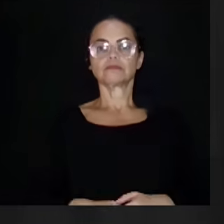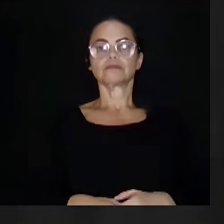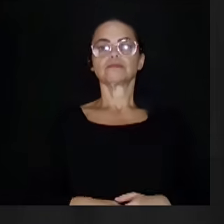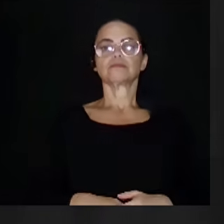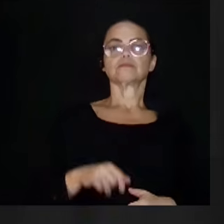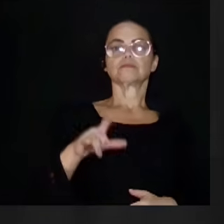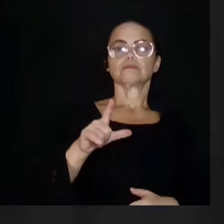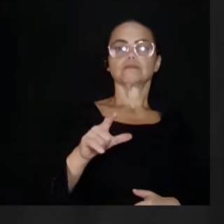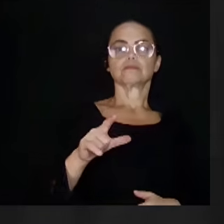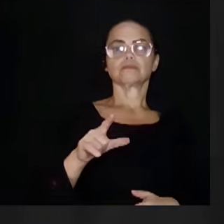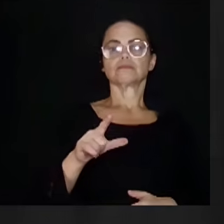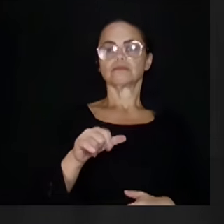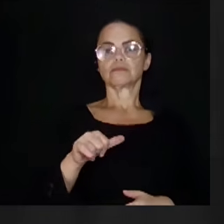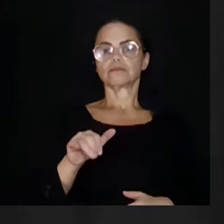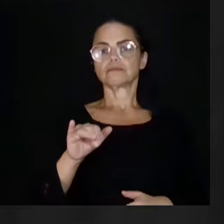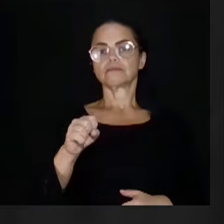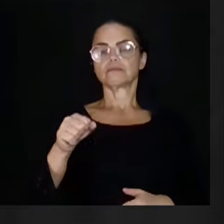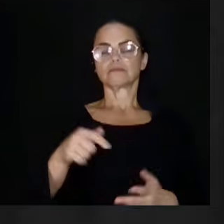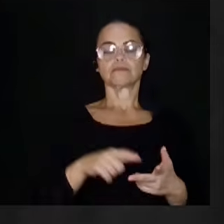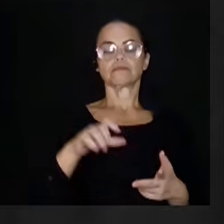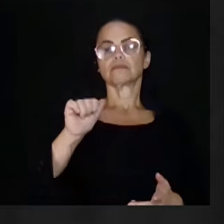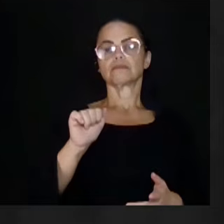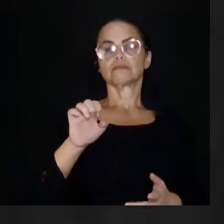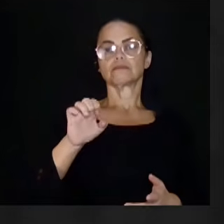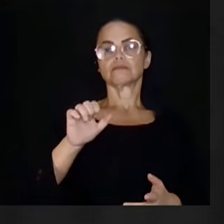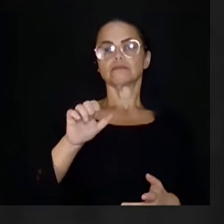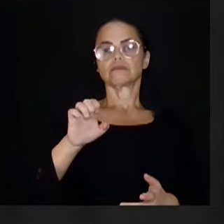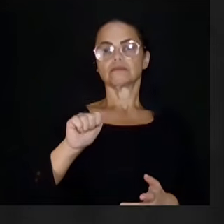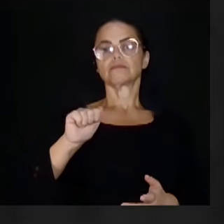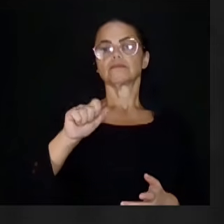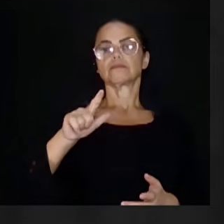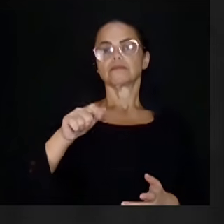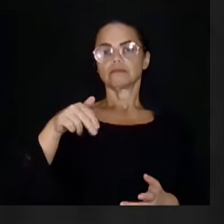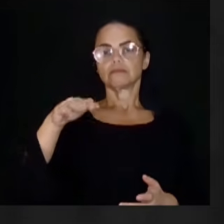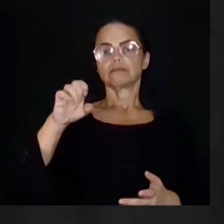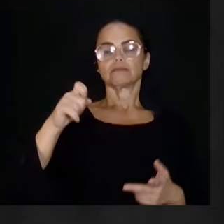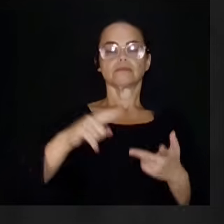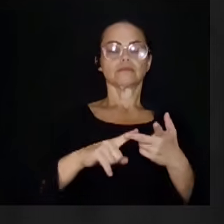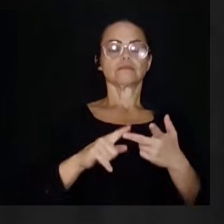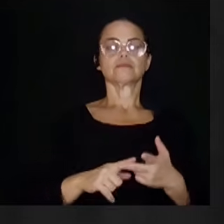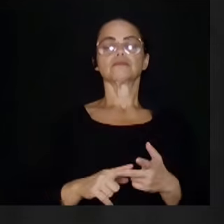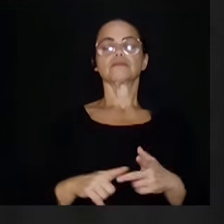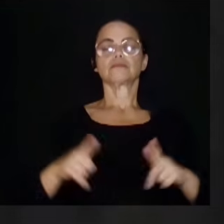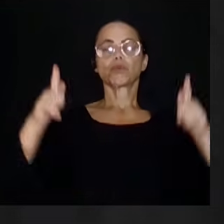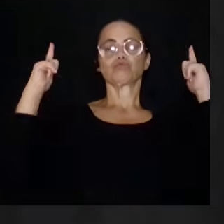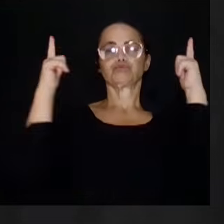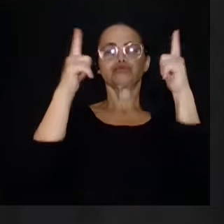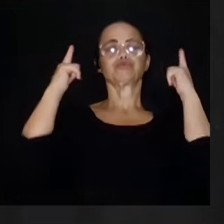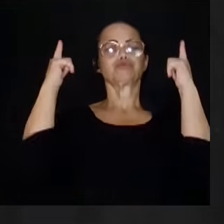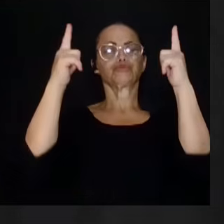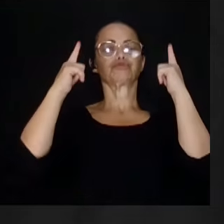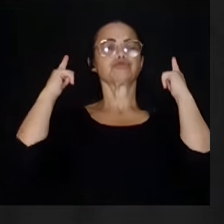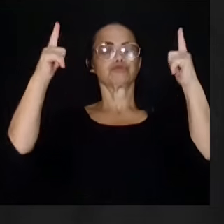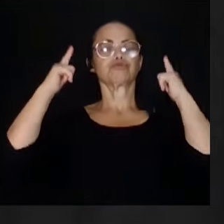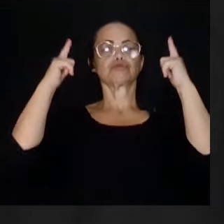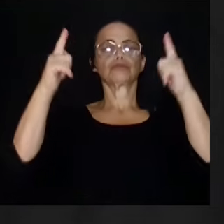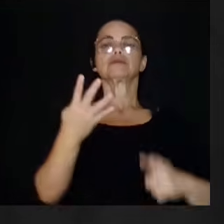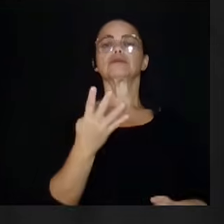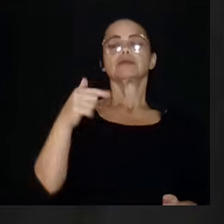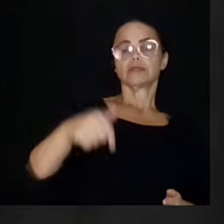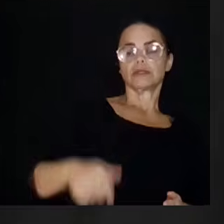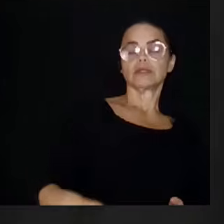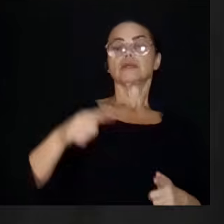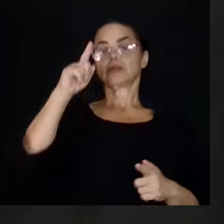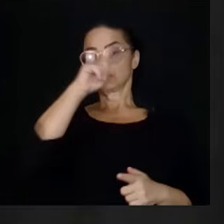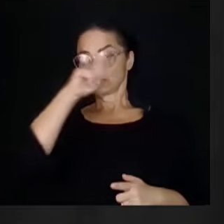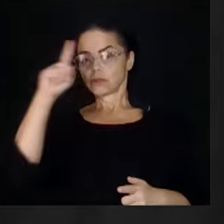velhos de prefeitura talvez lembrem um pouco disso. Então, nós tivemos uma greve histórica, que foi a greve de 47 dias, e que tivemos desconto